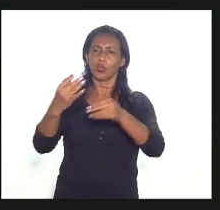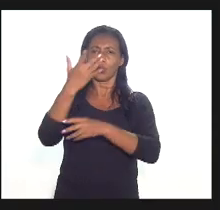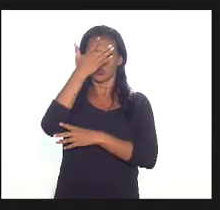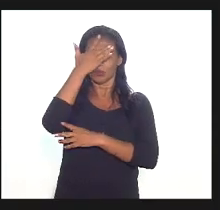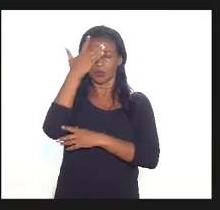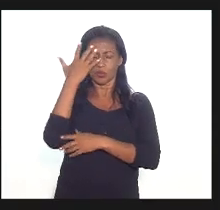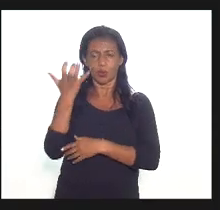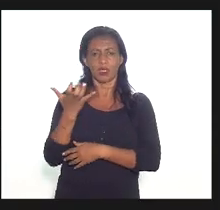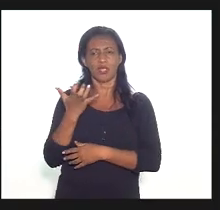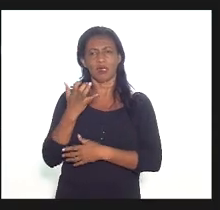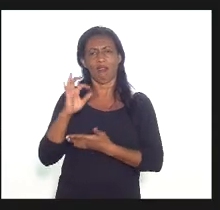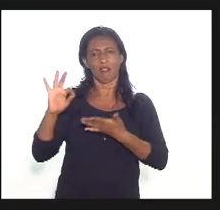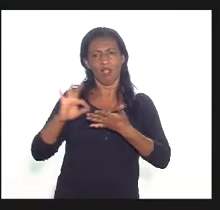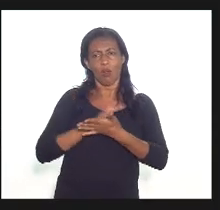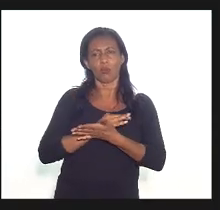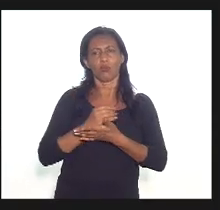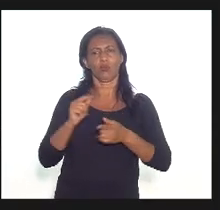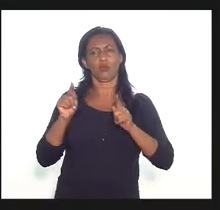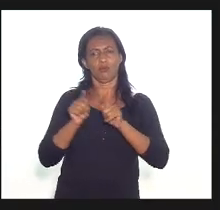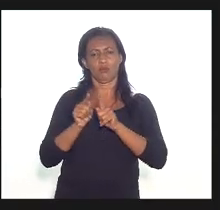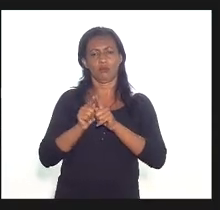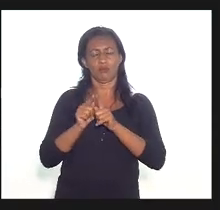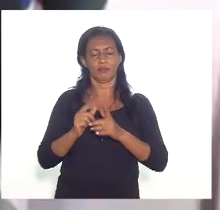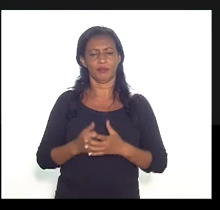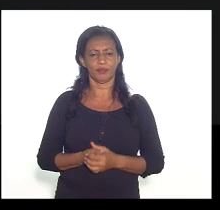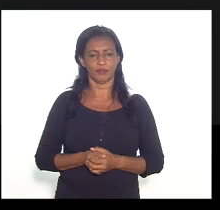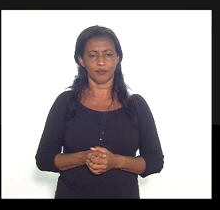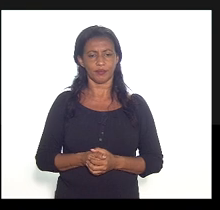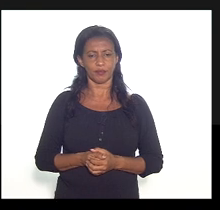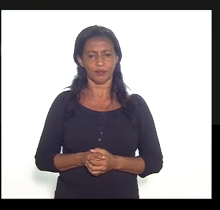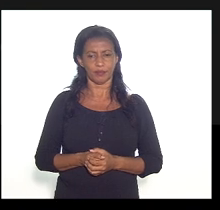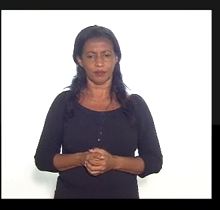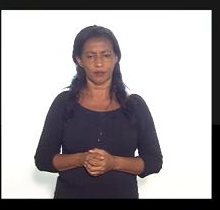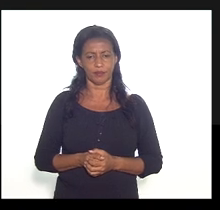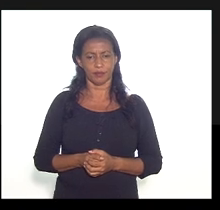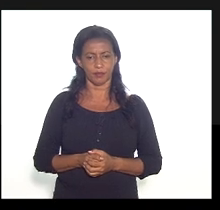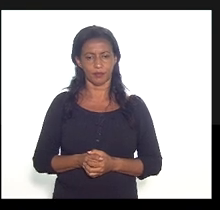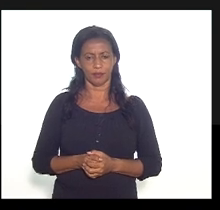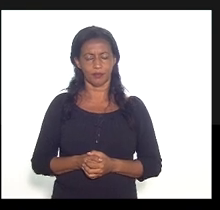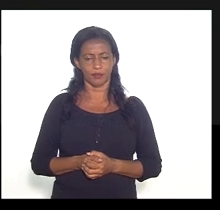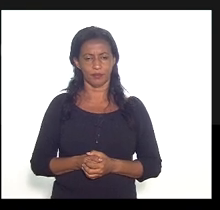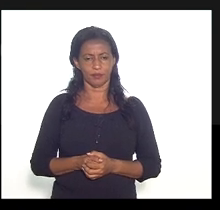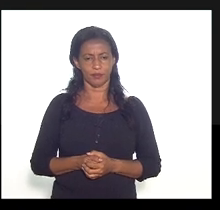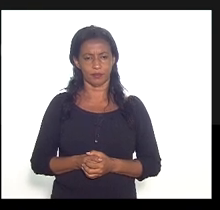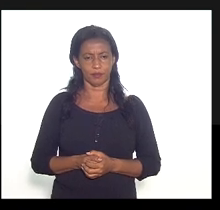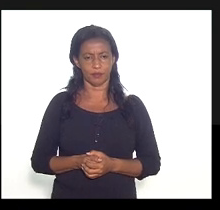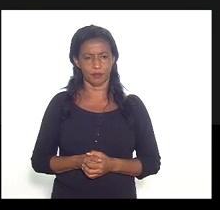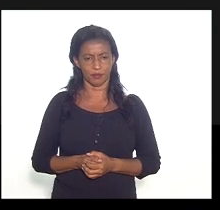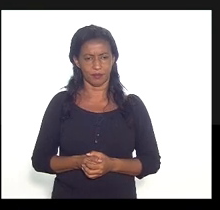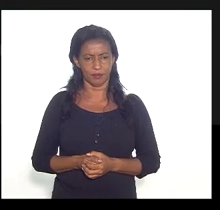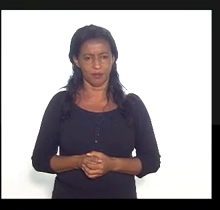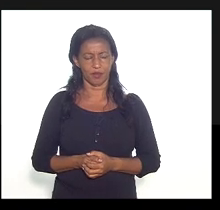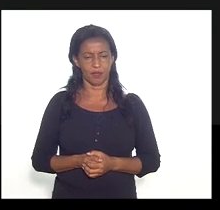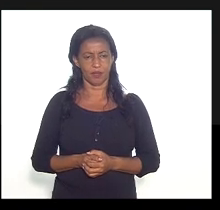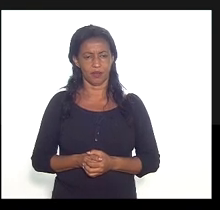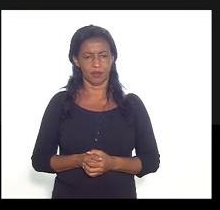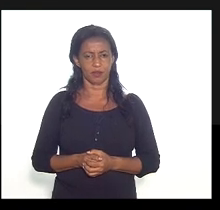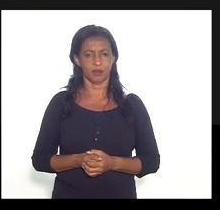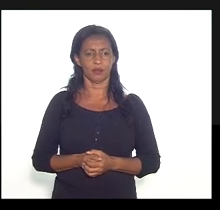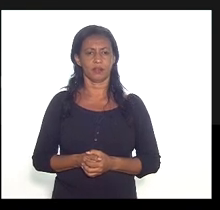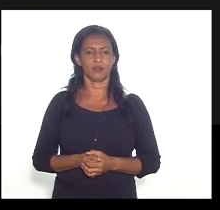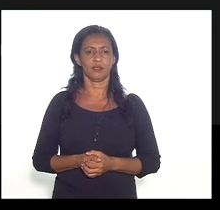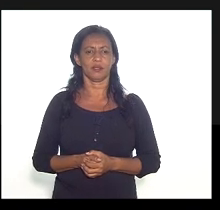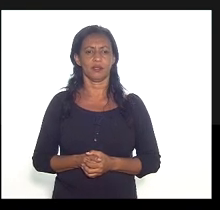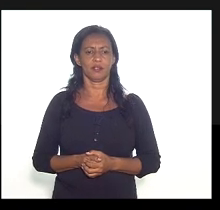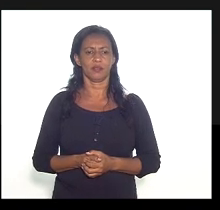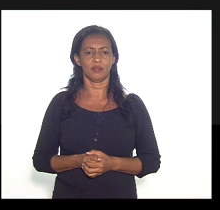ser coautor. Tá bom, presidente? Muito obrigado aí. Deputado, presidente Jair Bittencourt. Só um minutinho, deputado. Só um minutinho. É para colher, eu te chamei